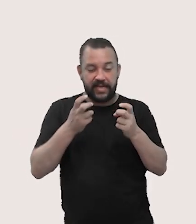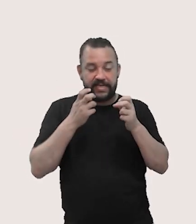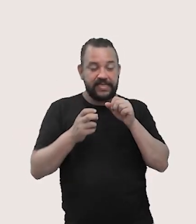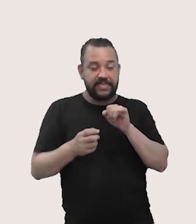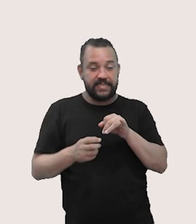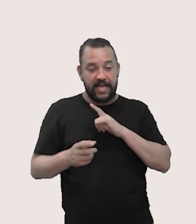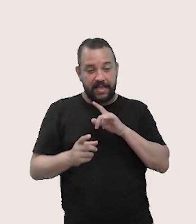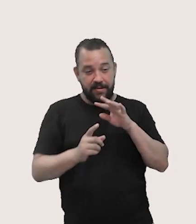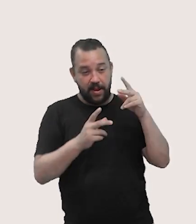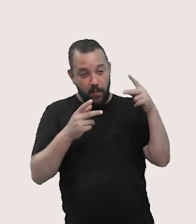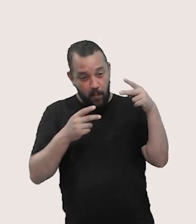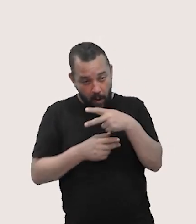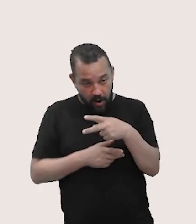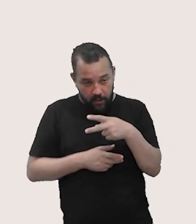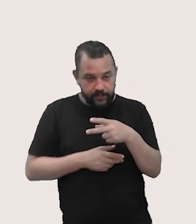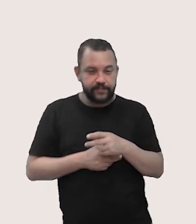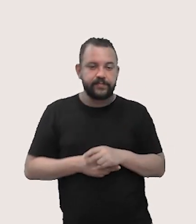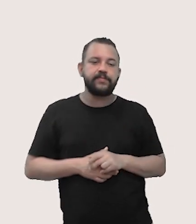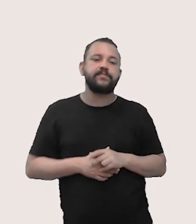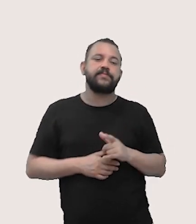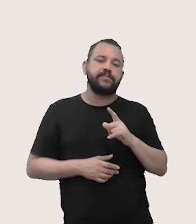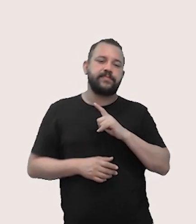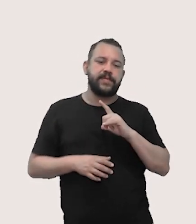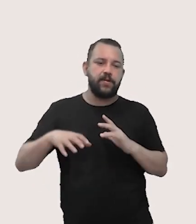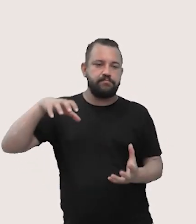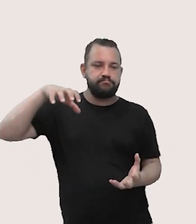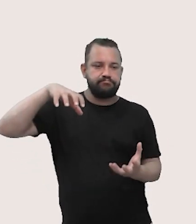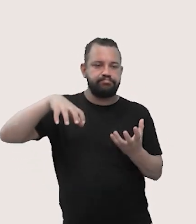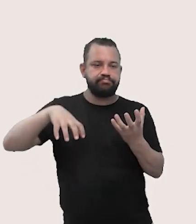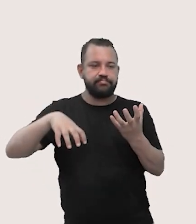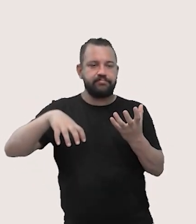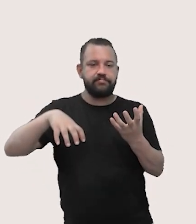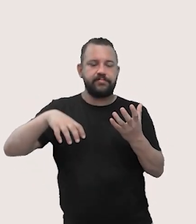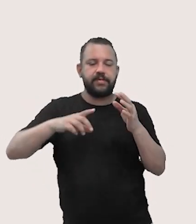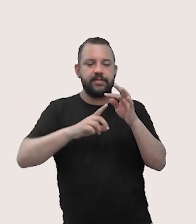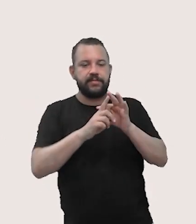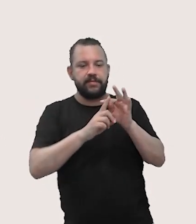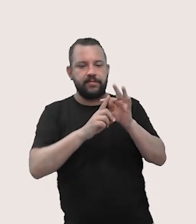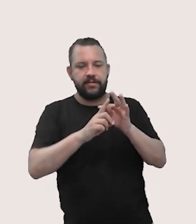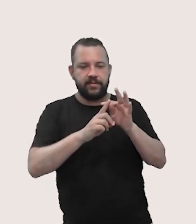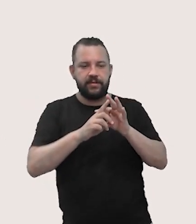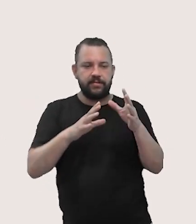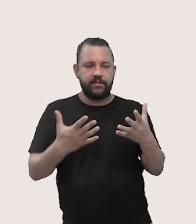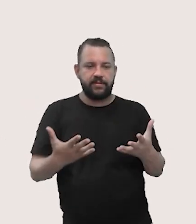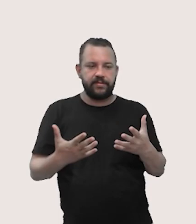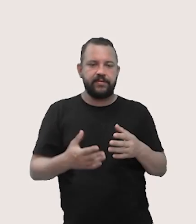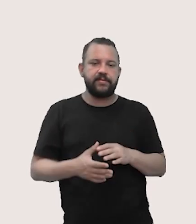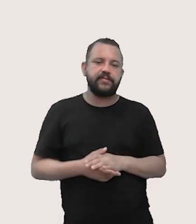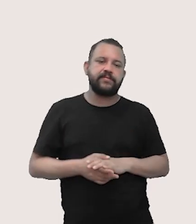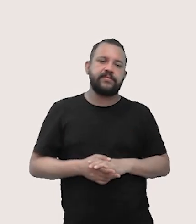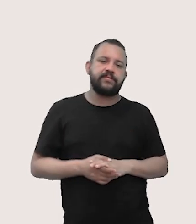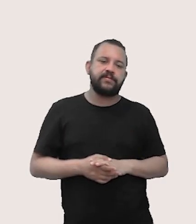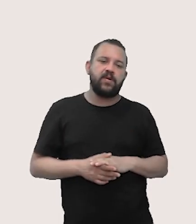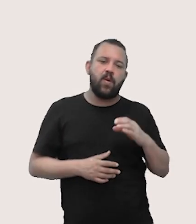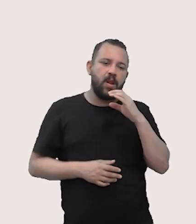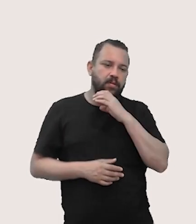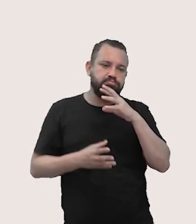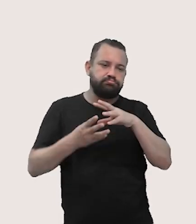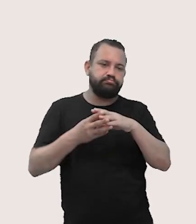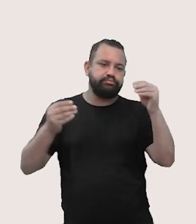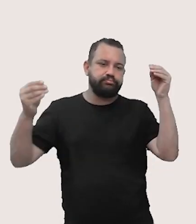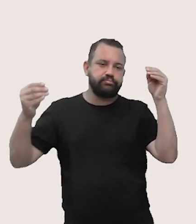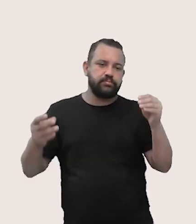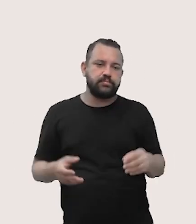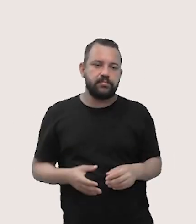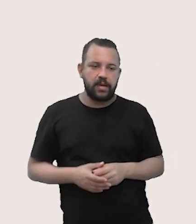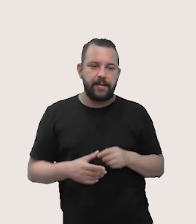igual, é quando nós temos o equilíbrio térmico. O que é que vai acontecer? Olha! O calor, ele simplesmente para de